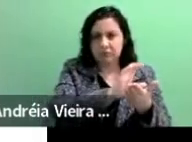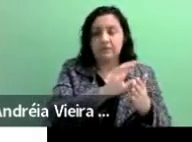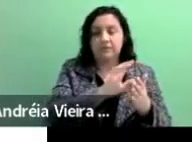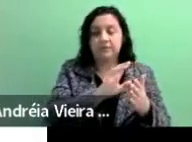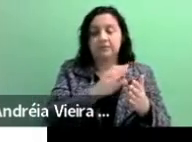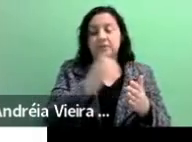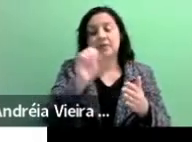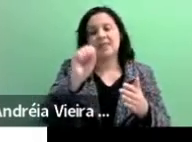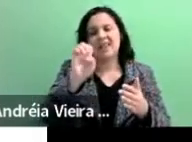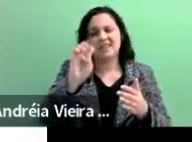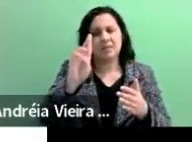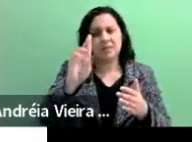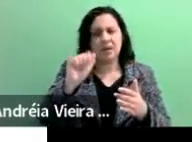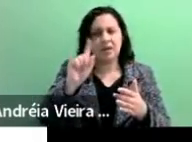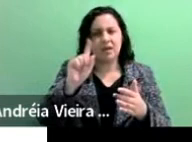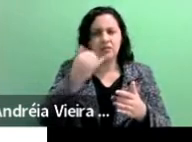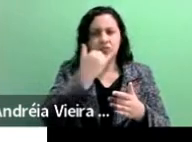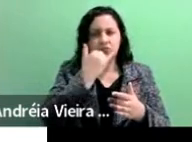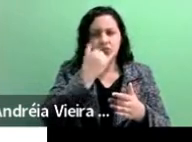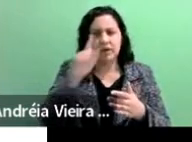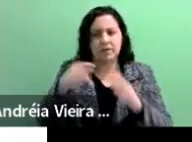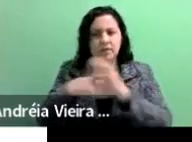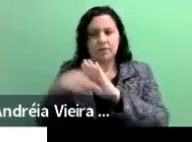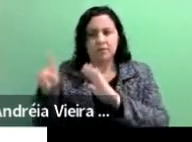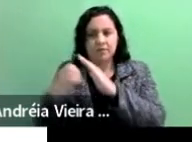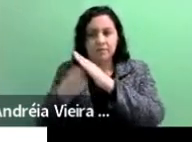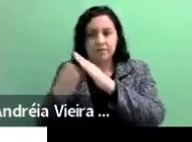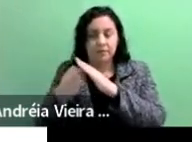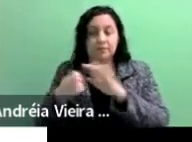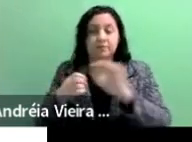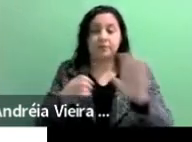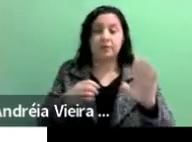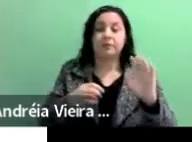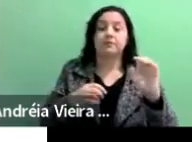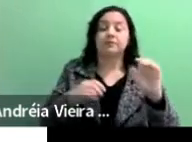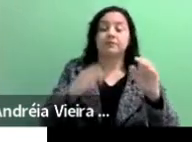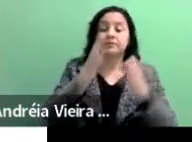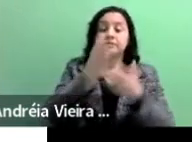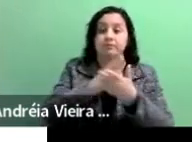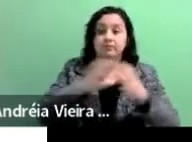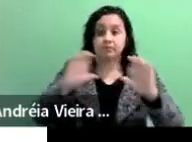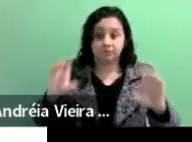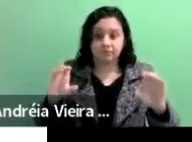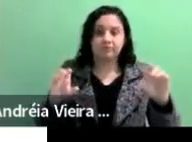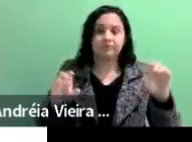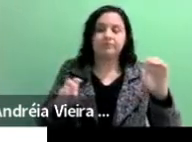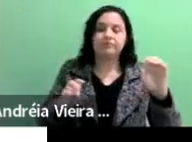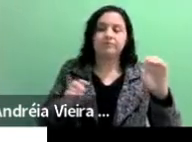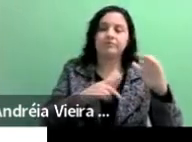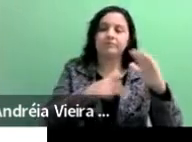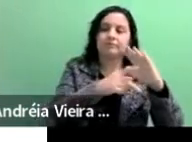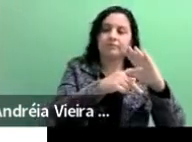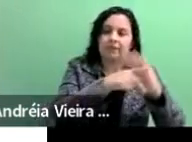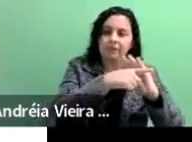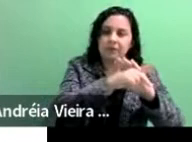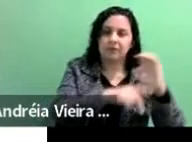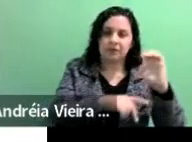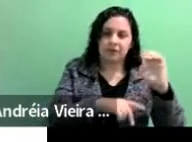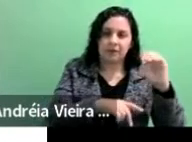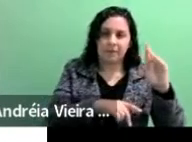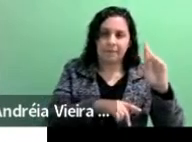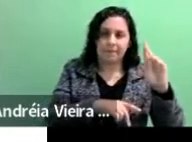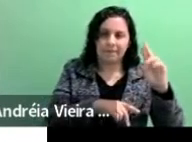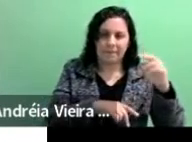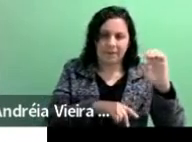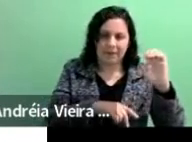mas do BNDES, ministérios, lei de informática e rota, então parte é Embrapi, parte é recursos aportado pelas empresas, 50%